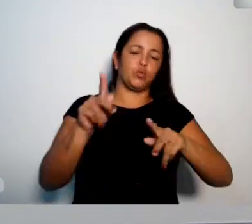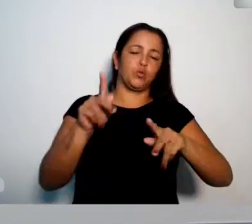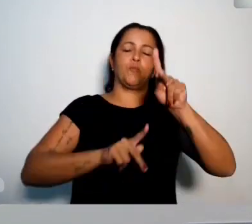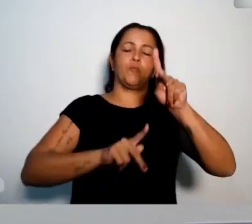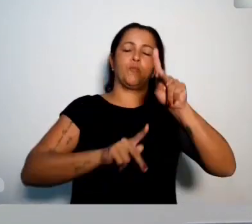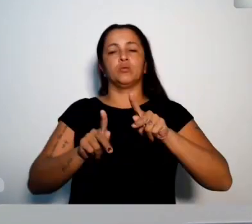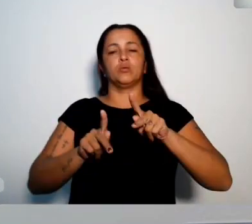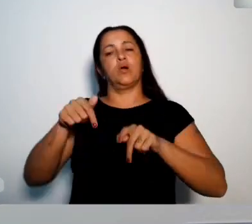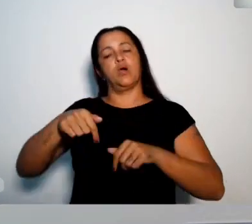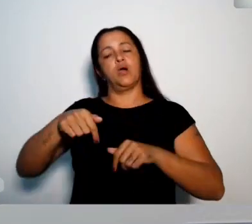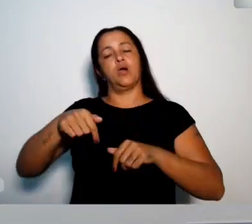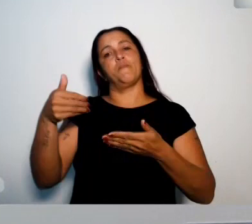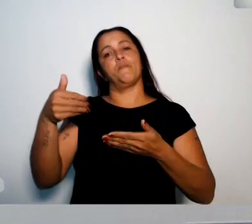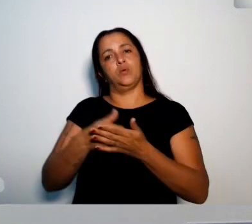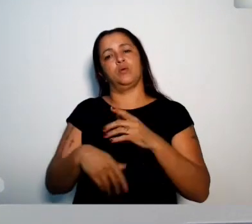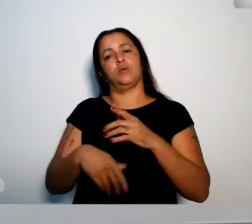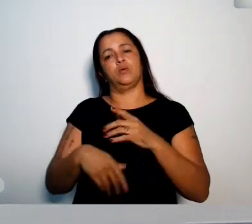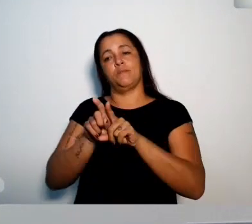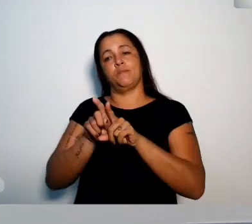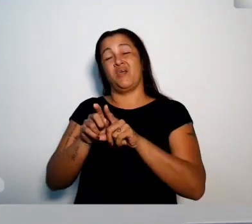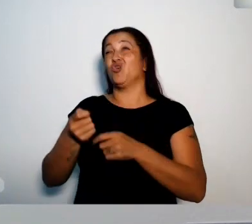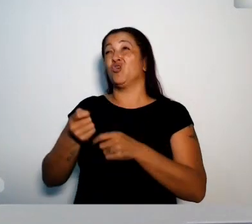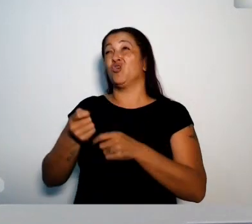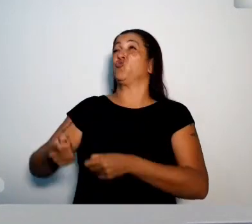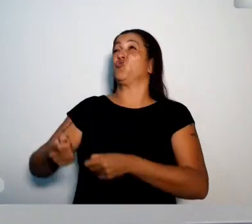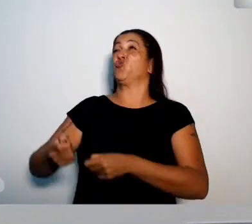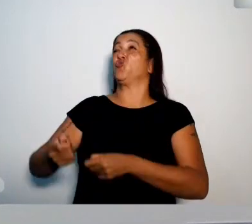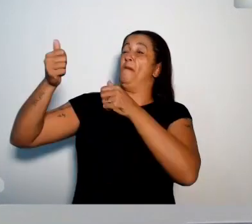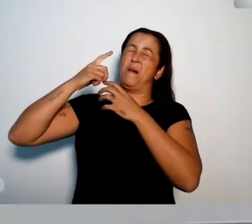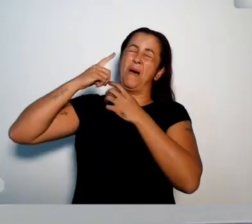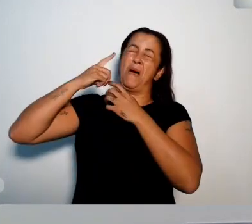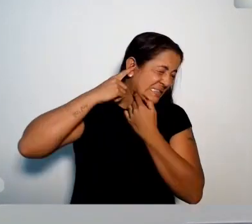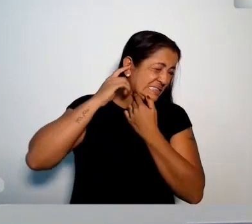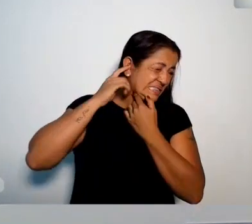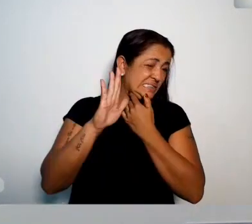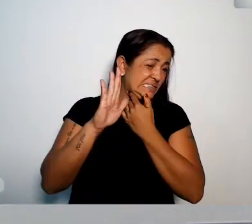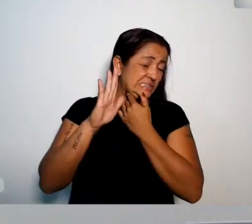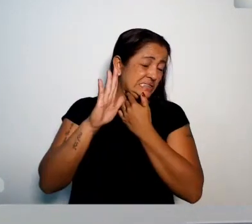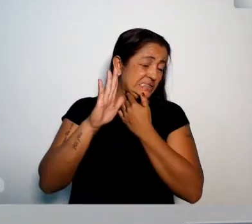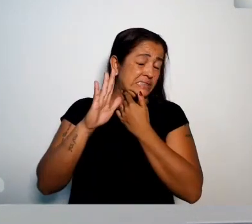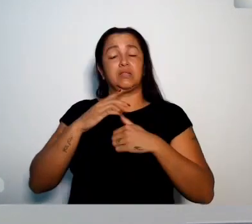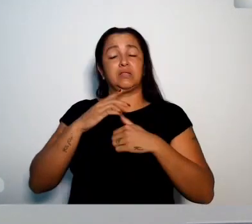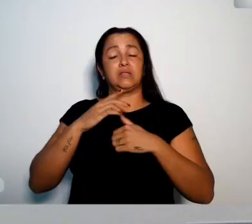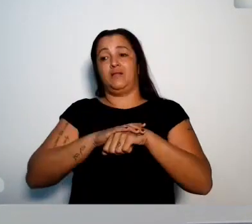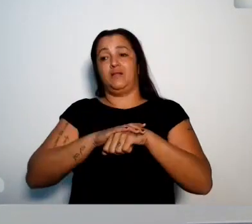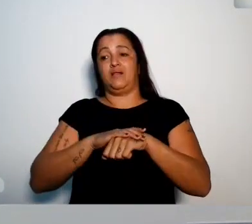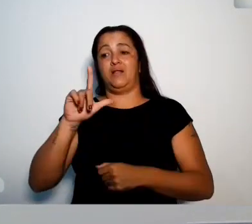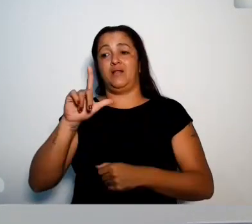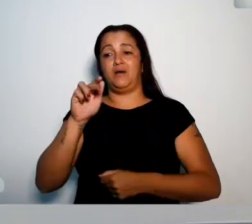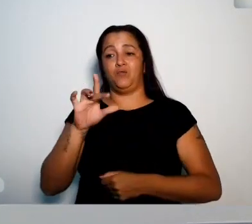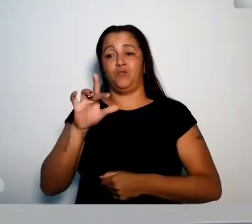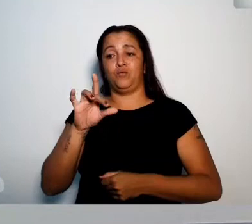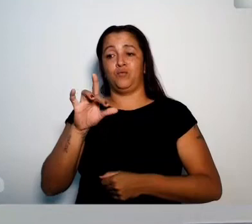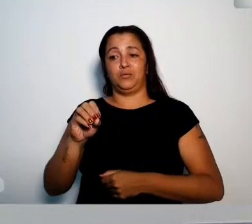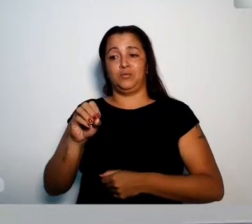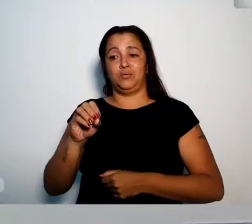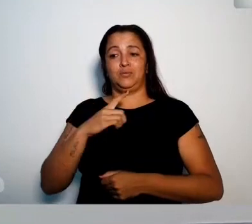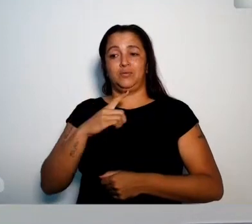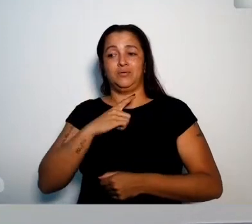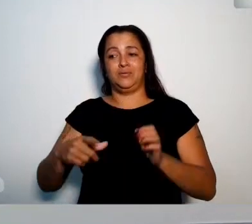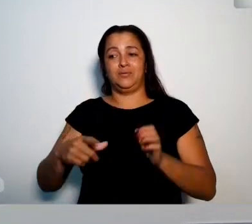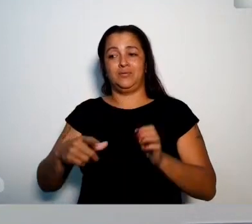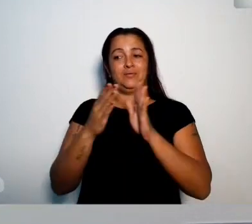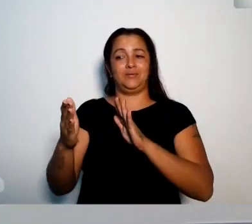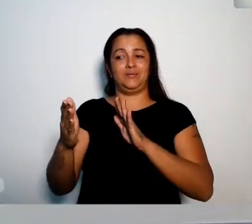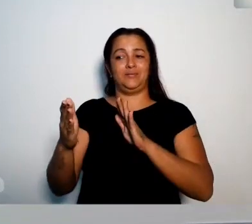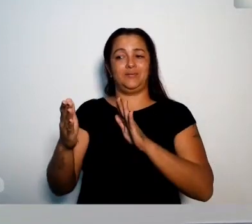fogo de artifício, da autoria do vereador Sargento Laudo, vocês fiquem tranquilos, pode acreditar, sempre acreditar em mim.